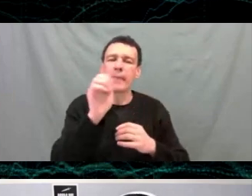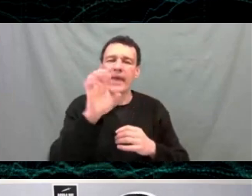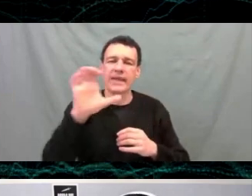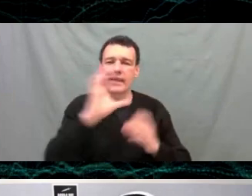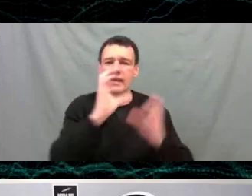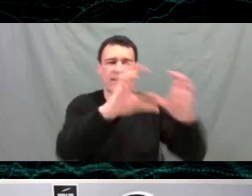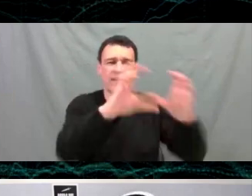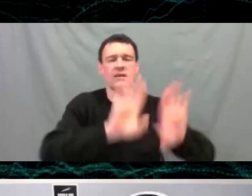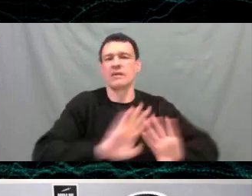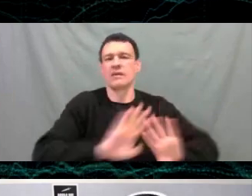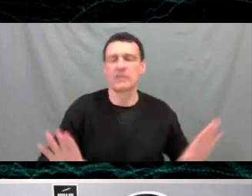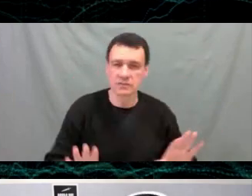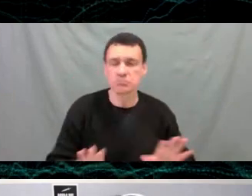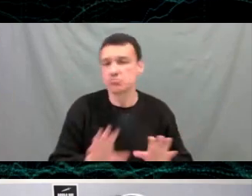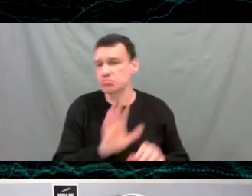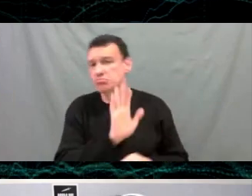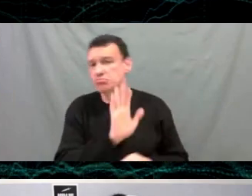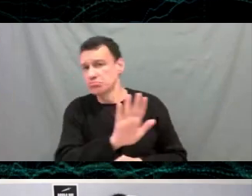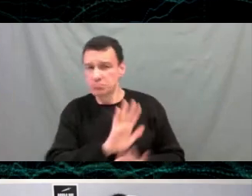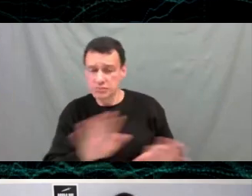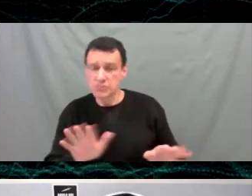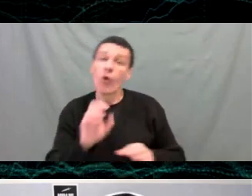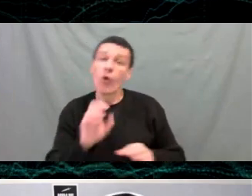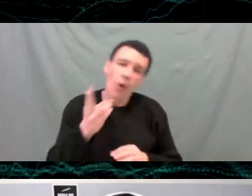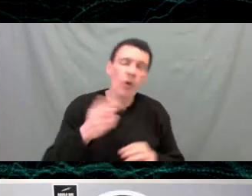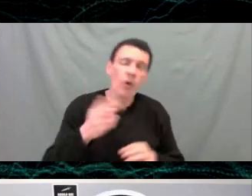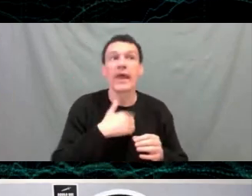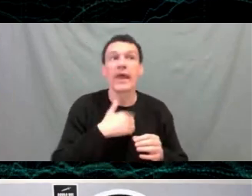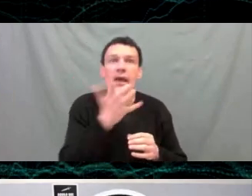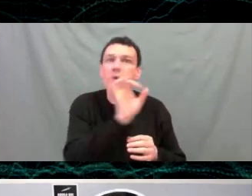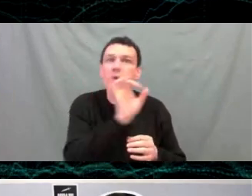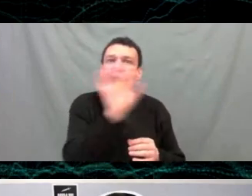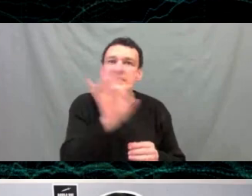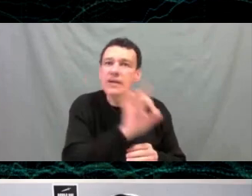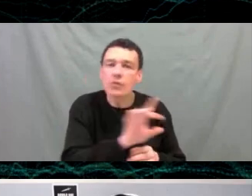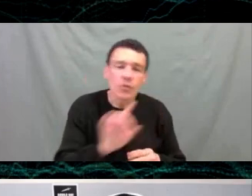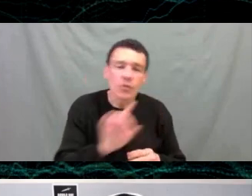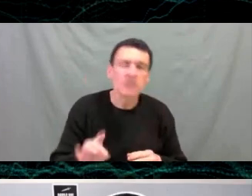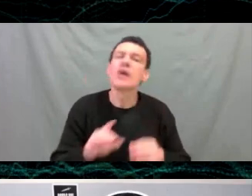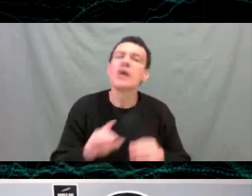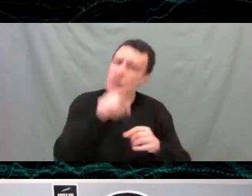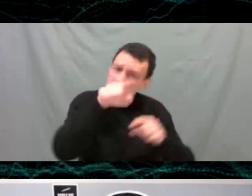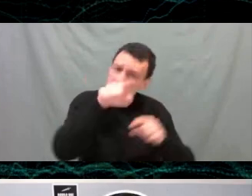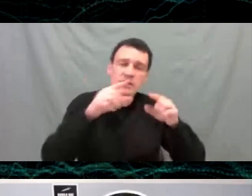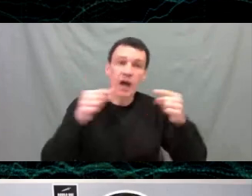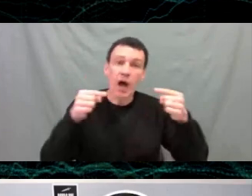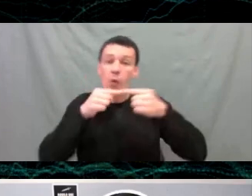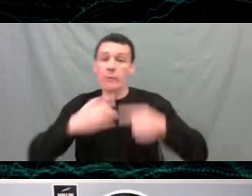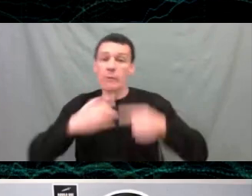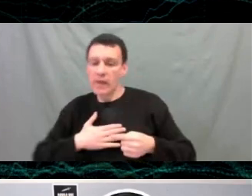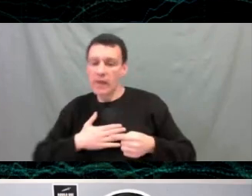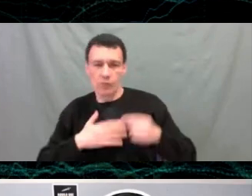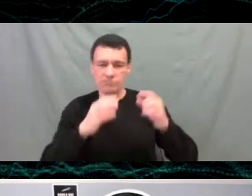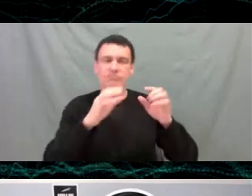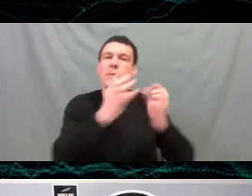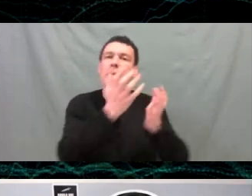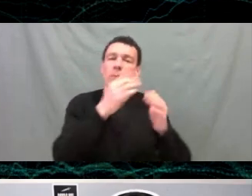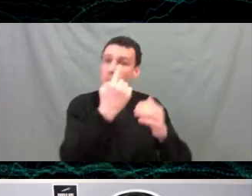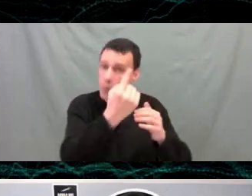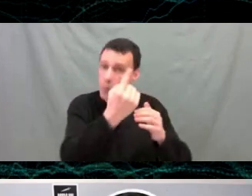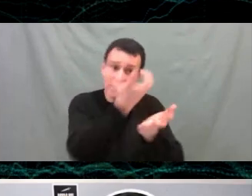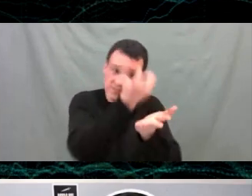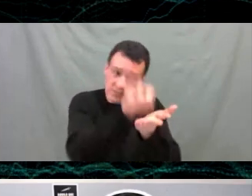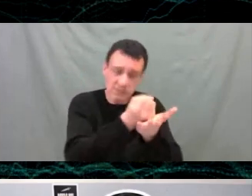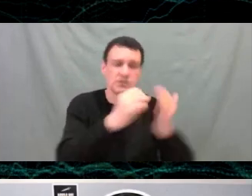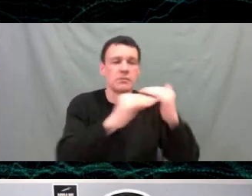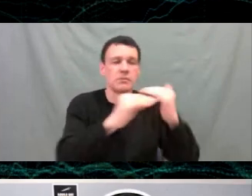aqueles arquivos lá do tar.gz e tudo mais. Não importa. Ajusta para o teu ambiente, tá bem? E aqui eu coloquei um link para vocês depois